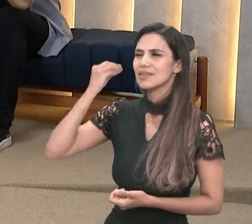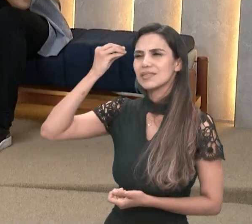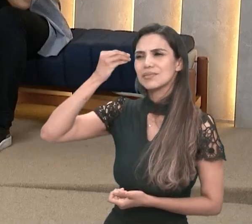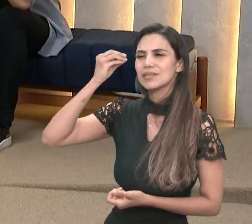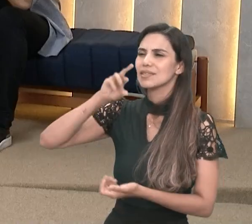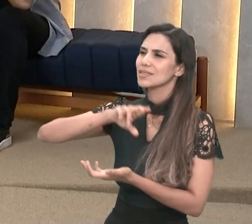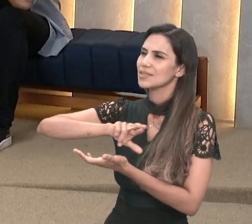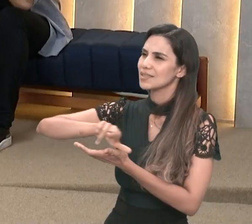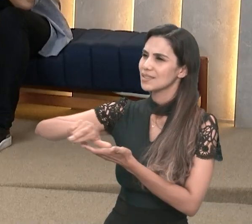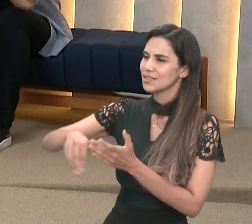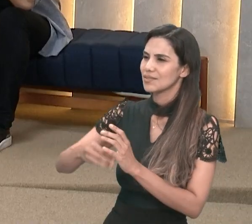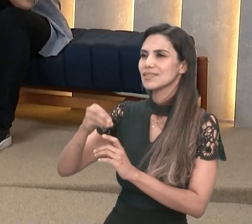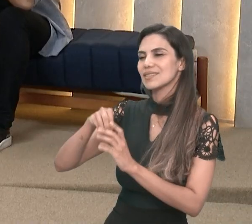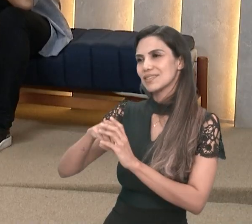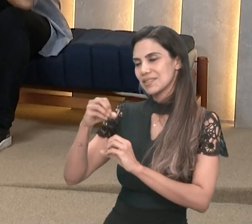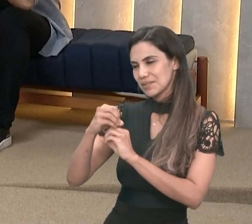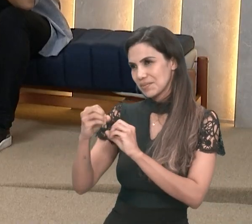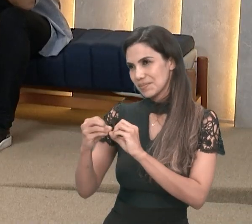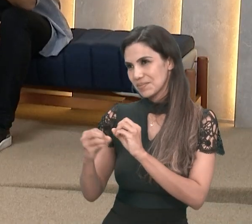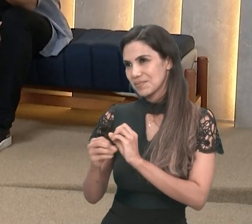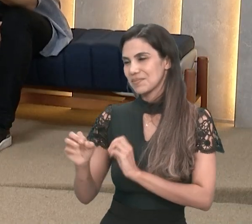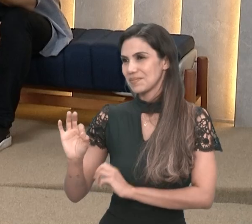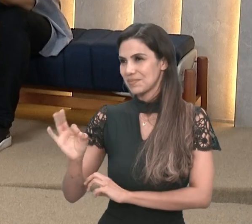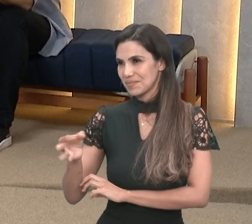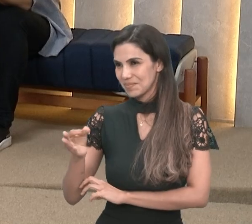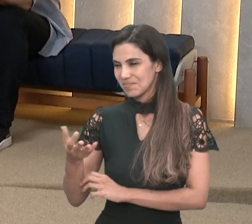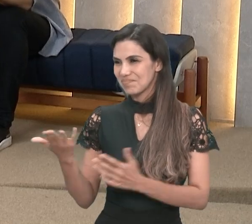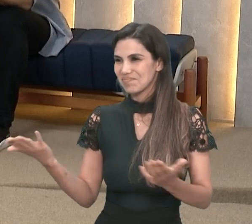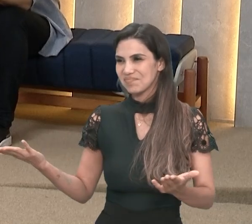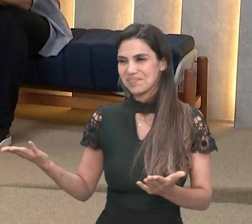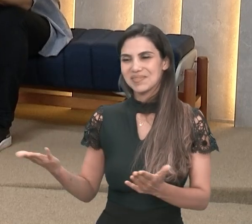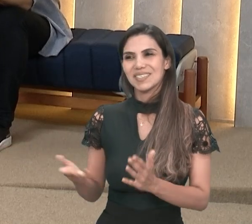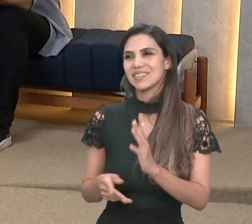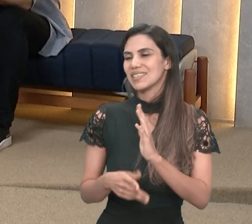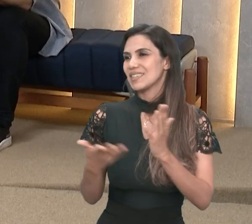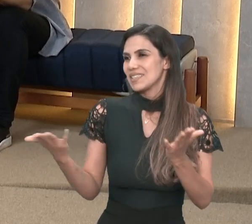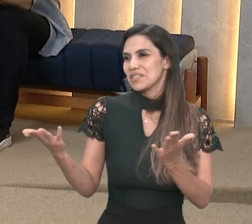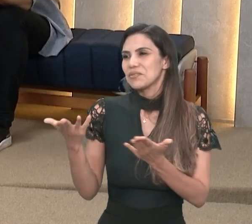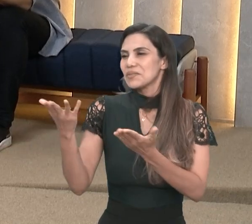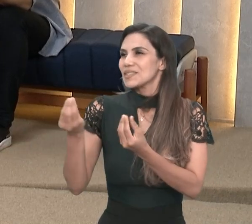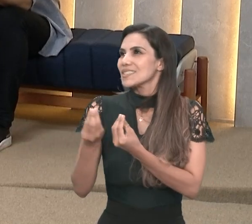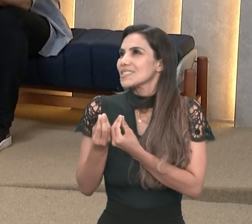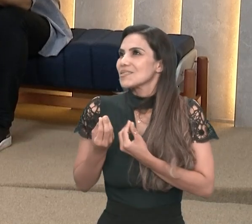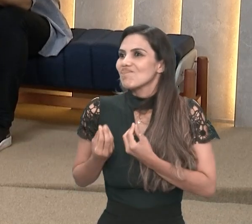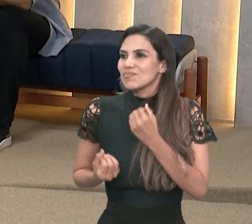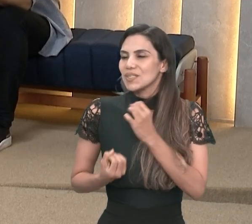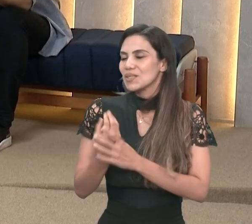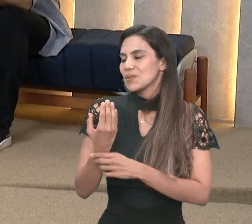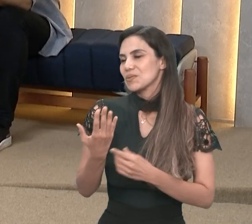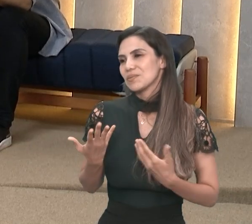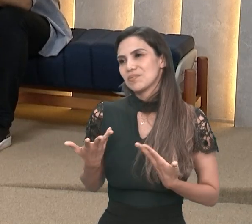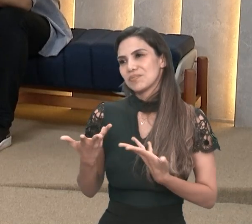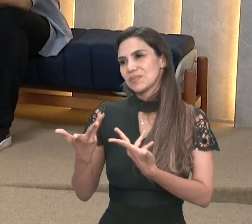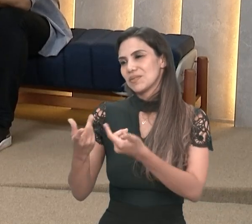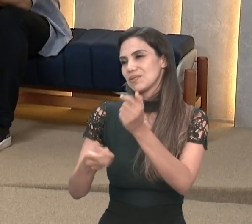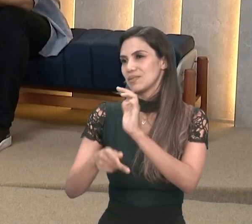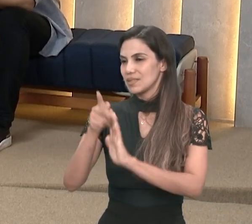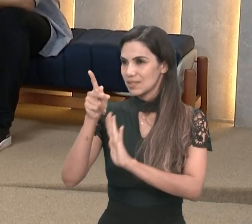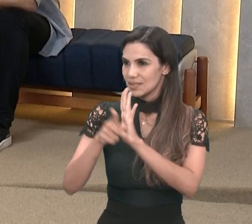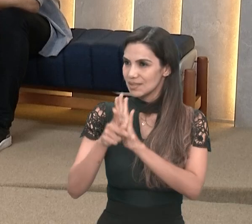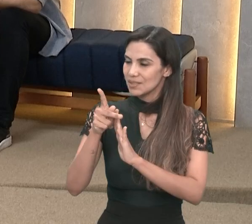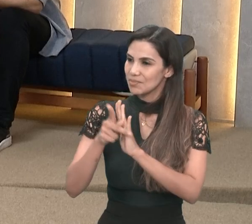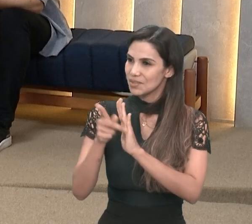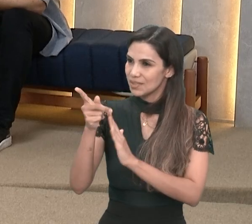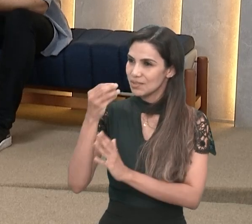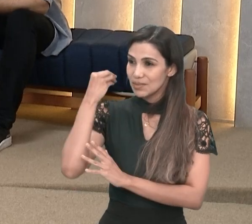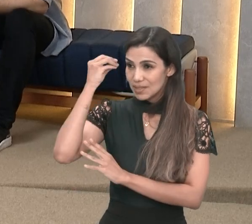professor aqui na universidade, dentre elas essa grande contribuição deixada então aí, né, que ele ainda